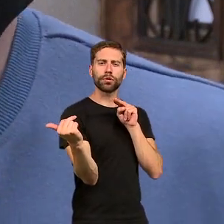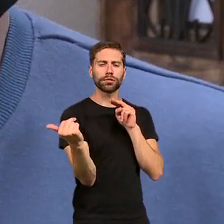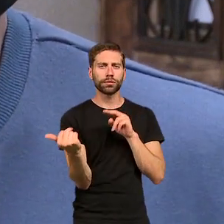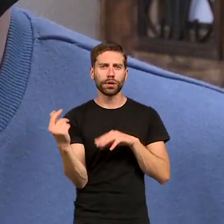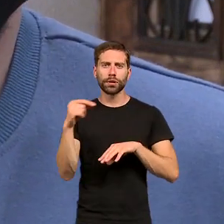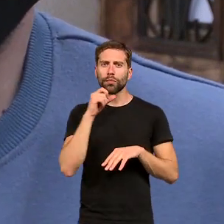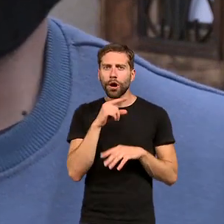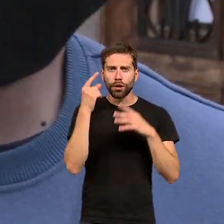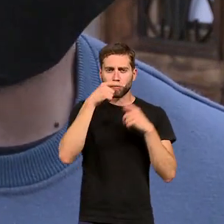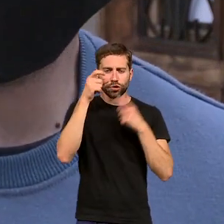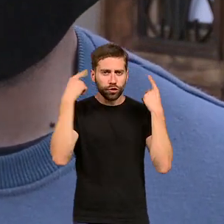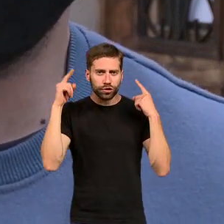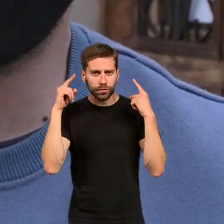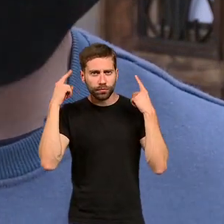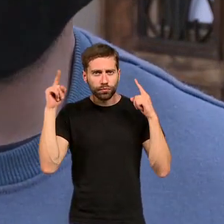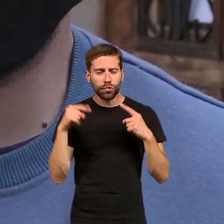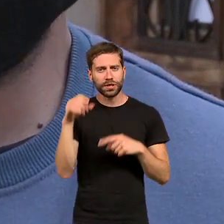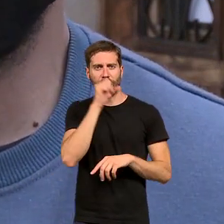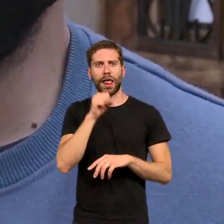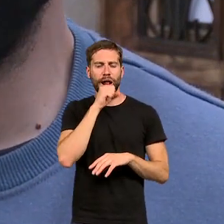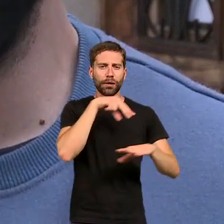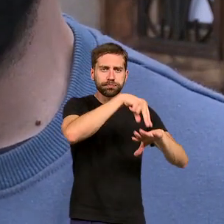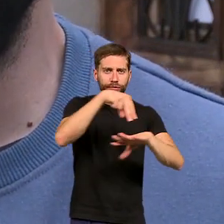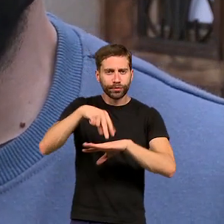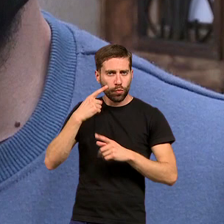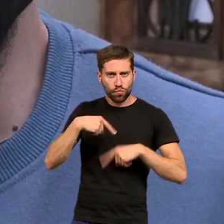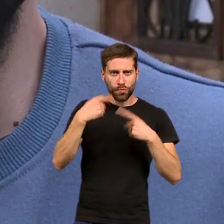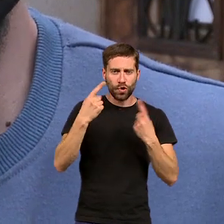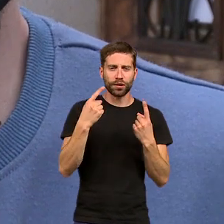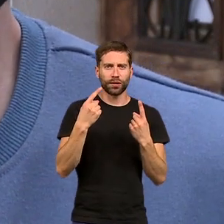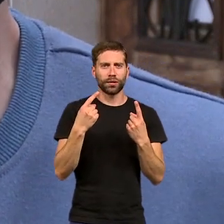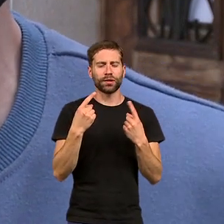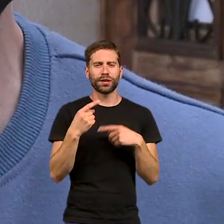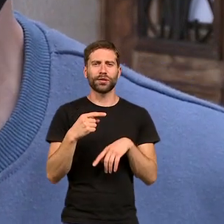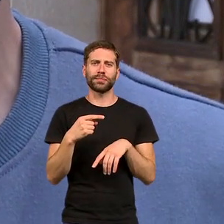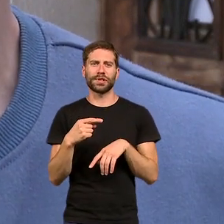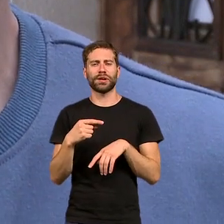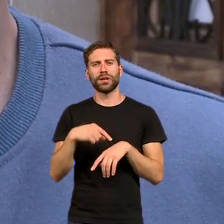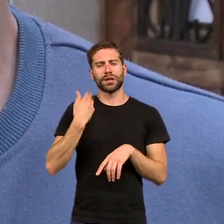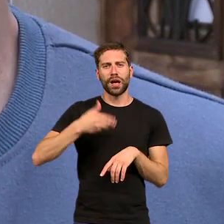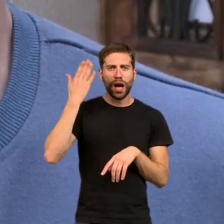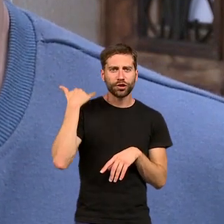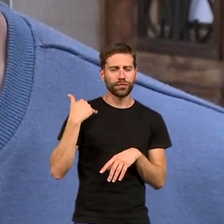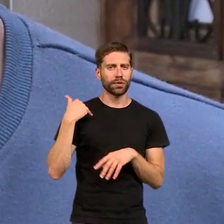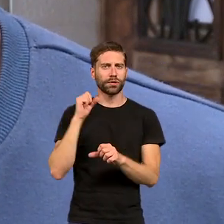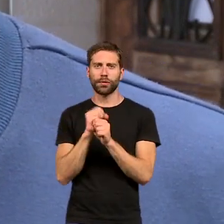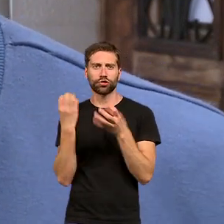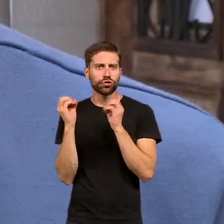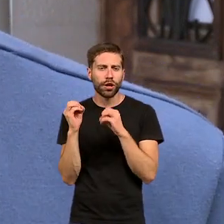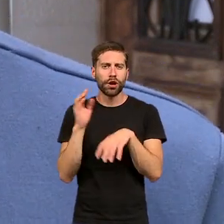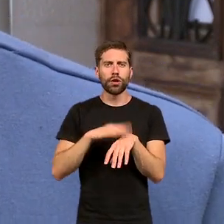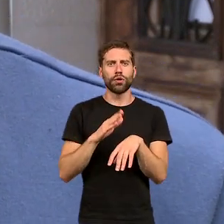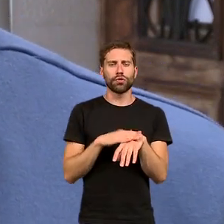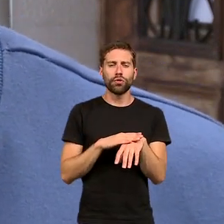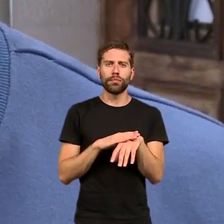eventos, pondo aqui músicos que, especialmente na altura da pandemia, têm estado parados e precisam